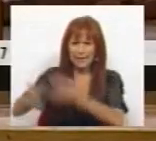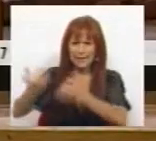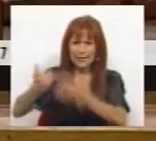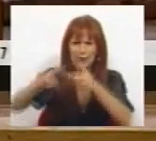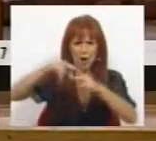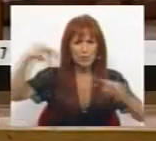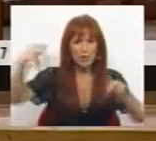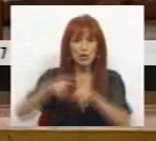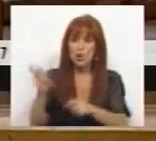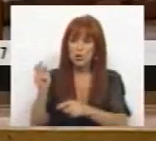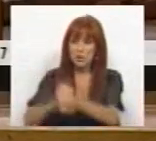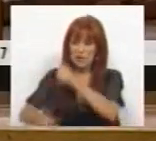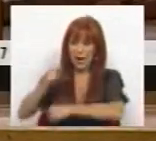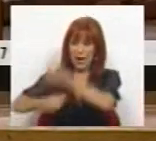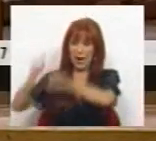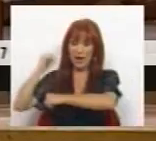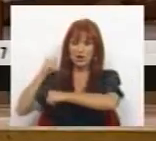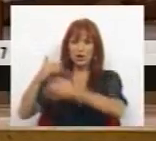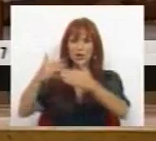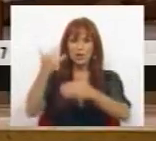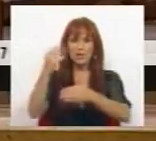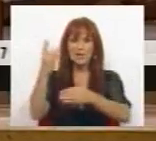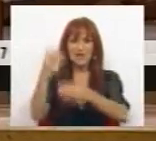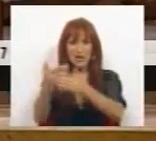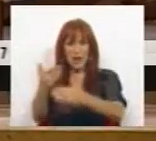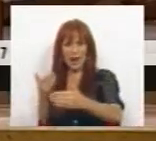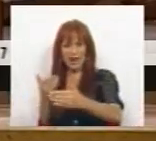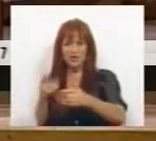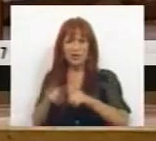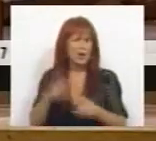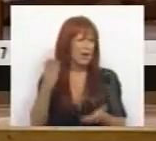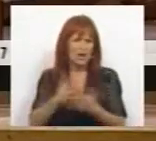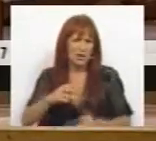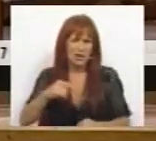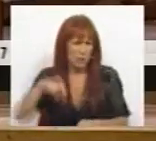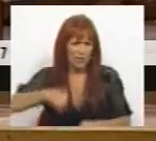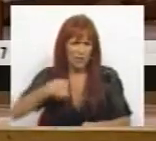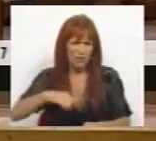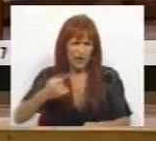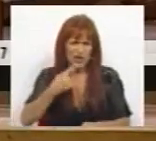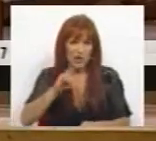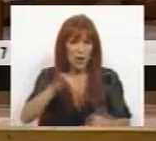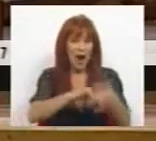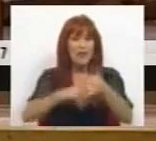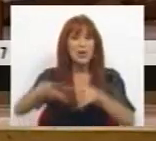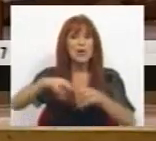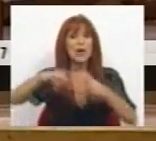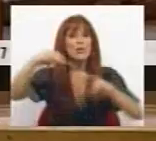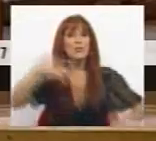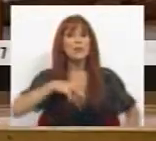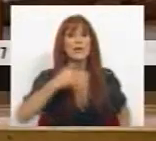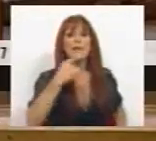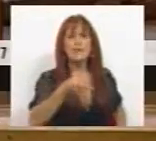aos municípios nos anos anteriores a 2016. Não são os verdes que o dizem, é a Associação Nacional de Municípios